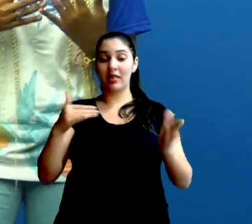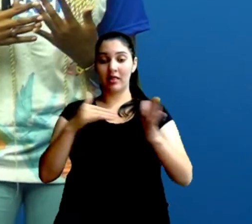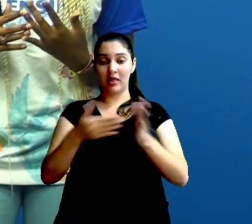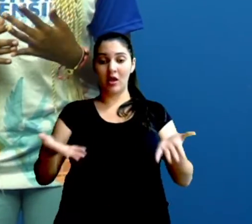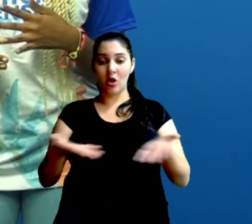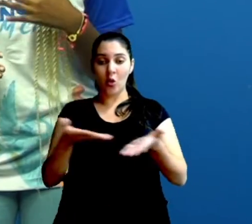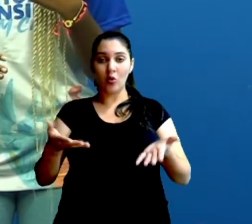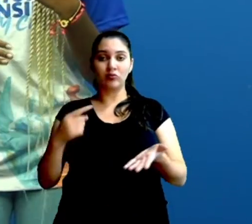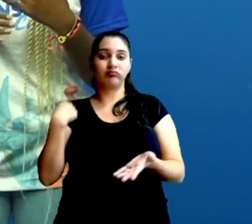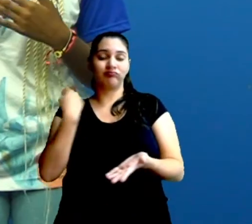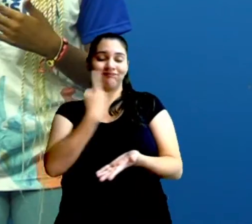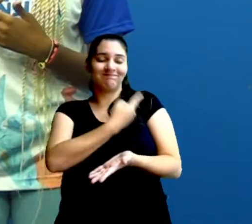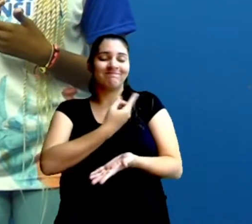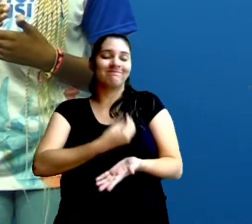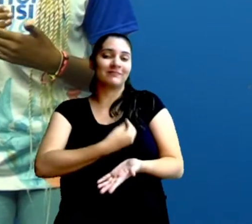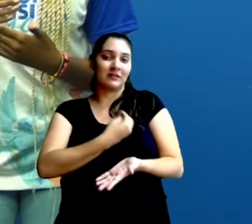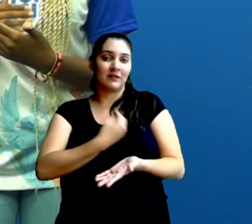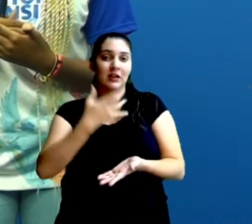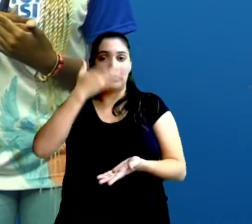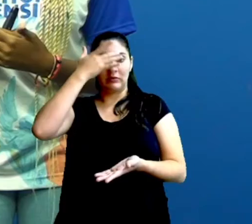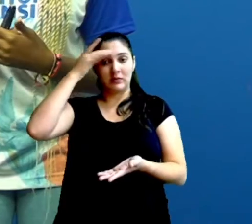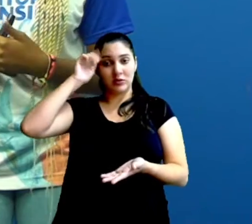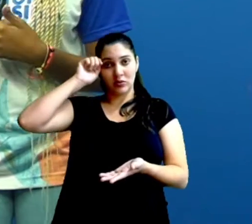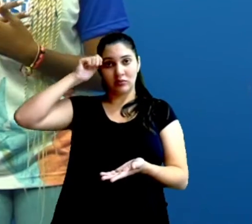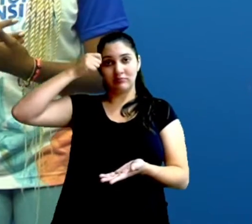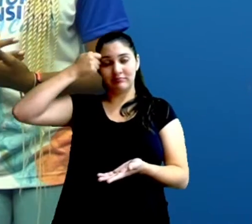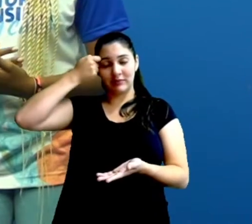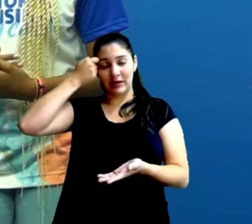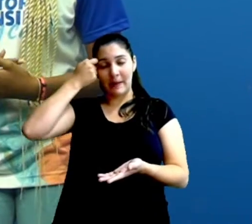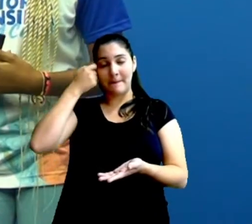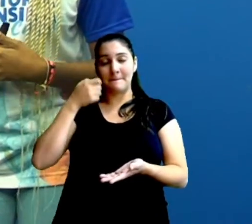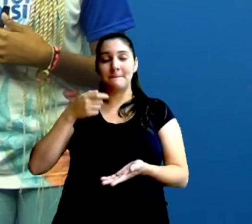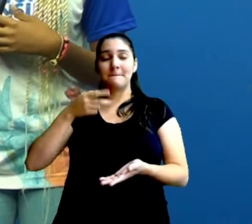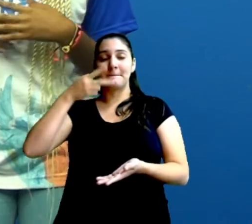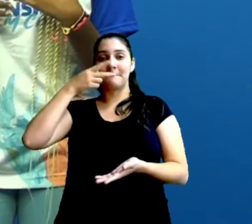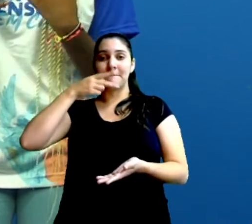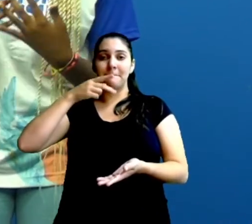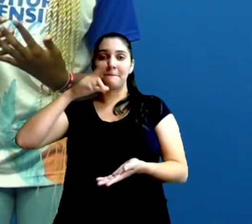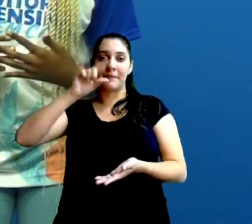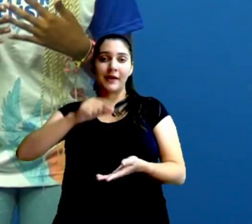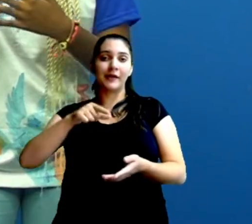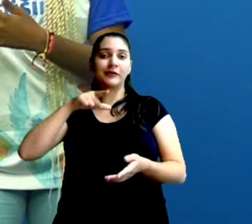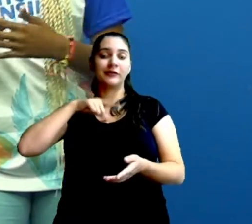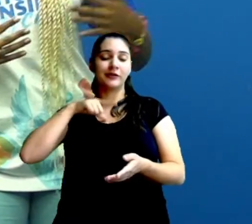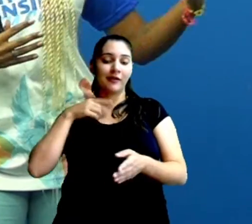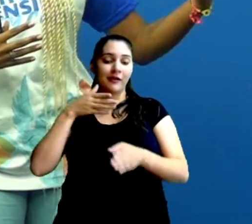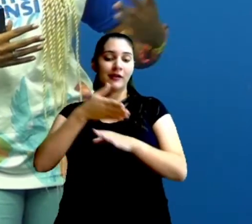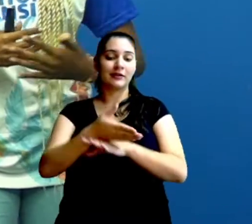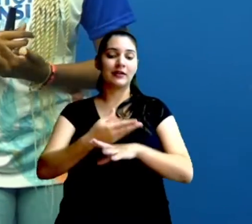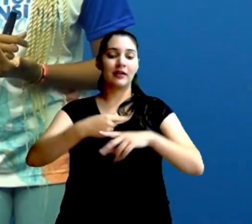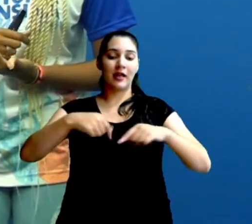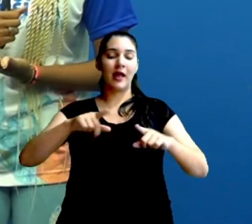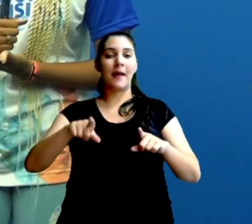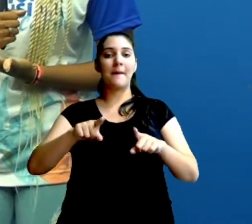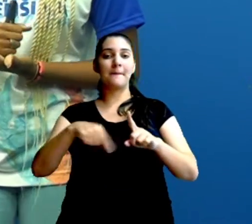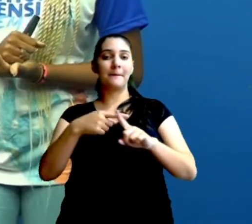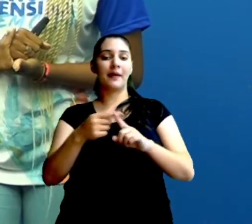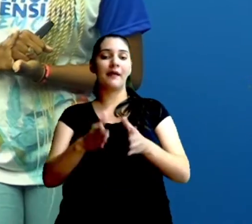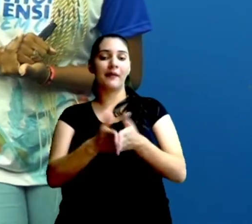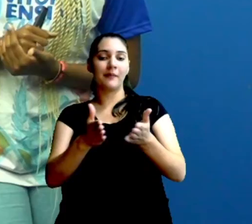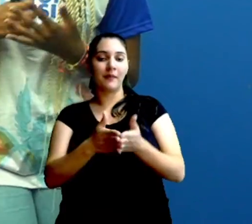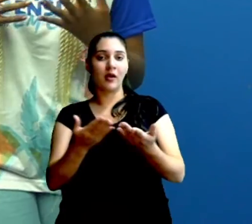nossa realidade. As pessoas pretas são as que menos têm acesso à terra, são as mais pobres, etc, né? Então,